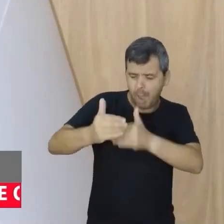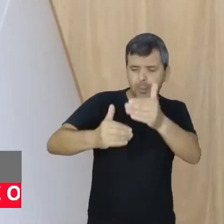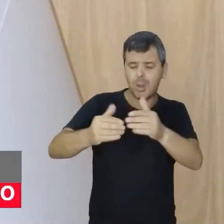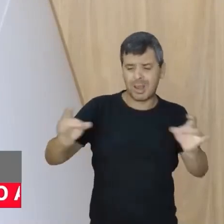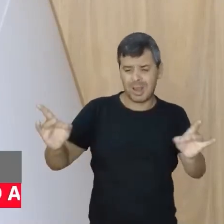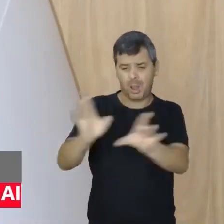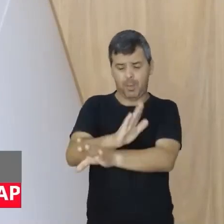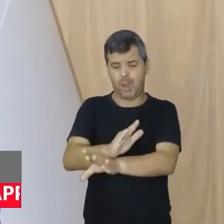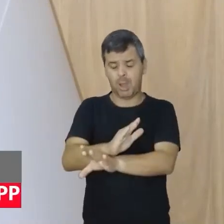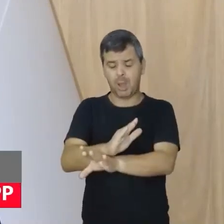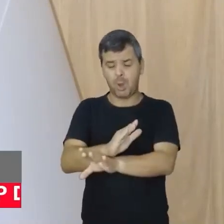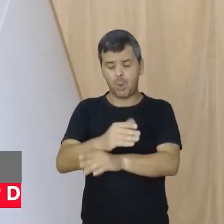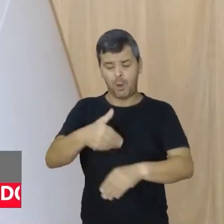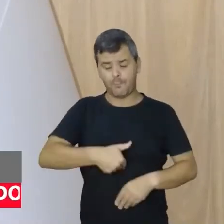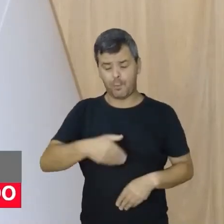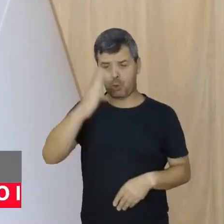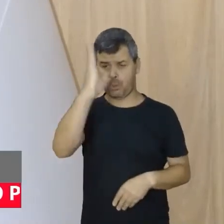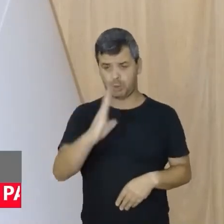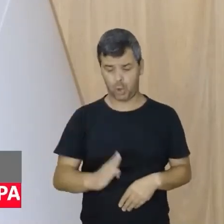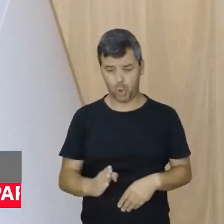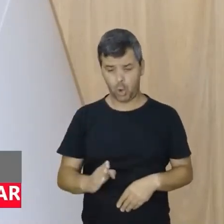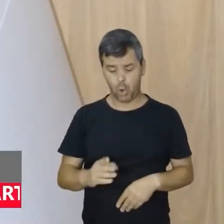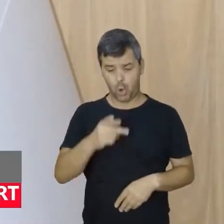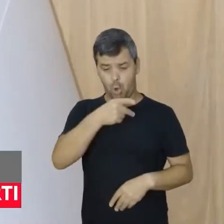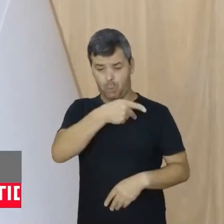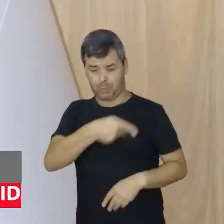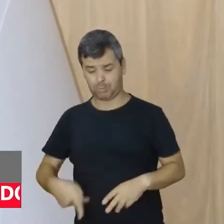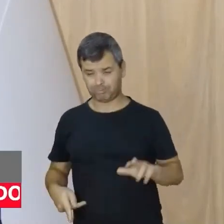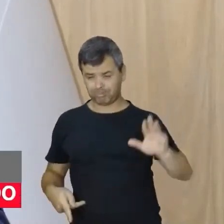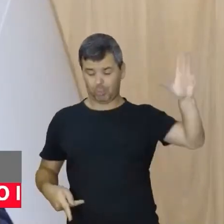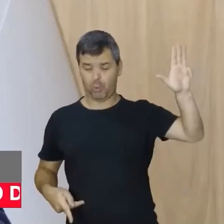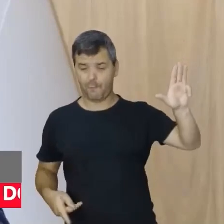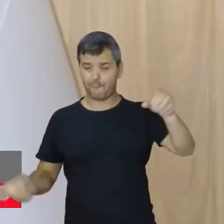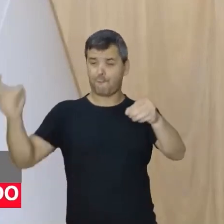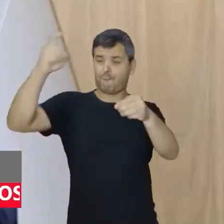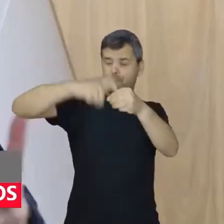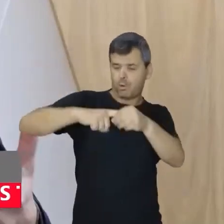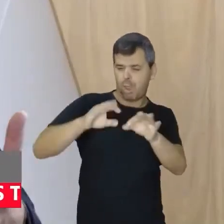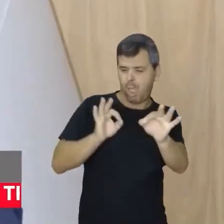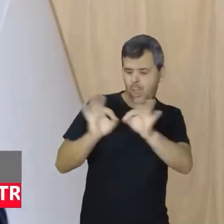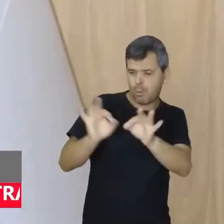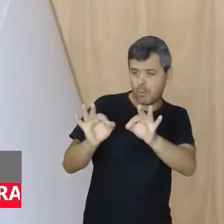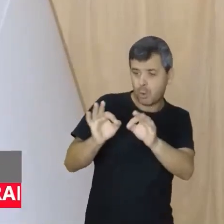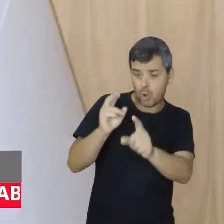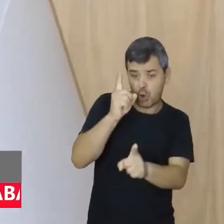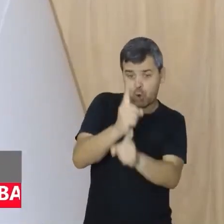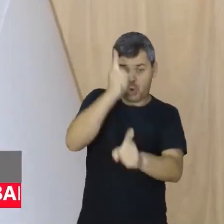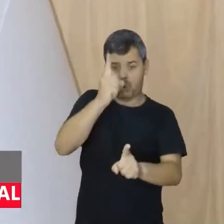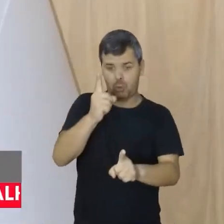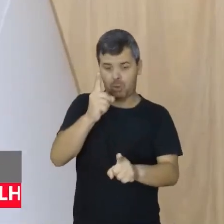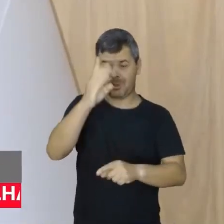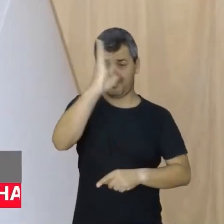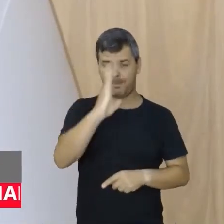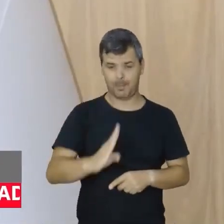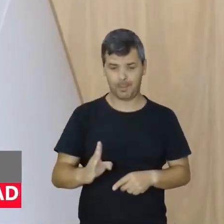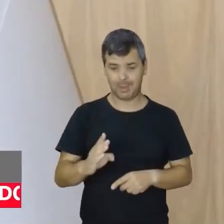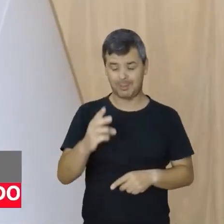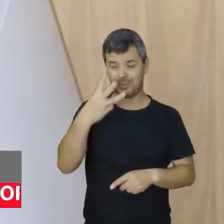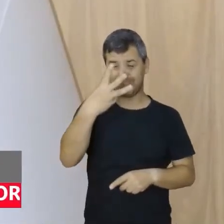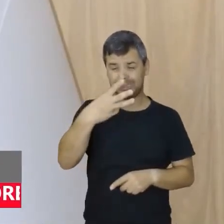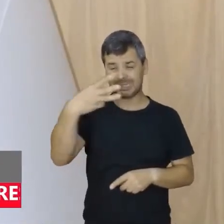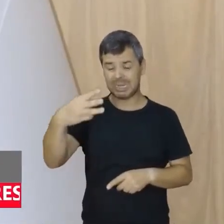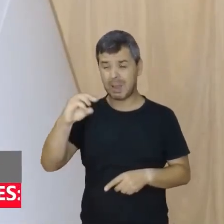fome. O presidente Lula volta a governar o Brasil no seu terceiro mandato e encontramos esse Brasil com